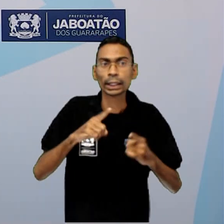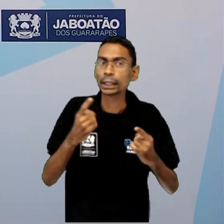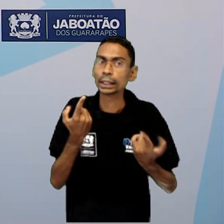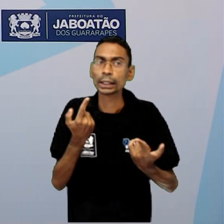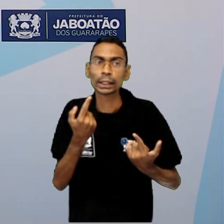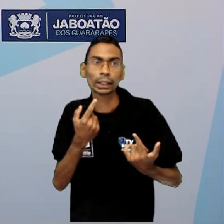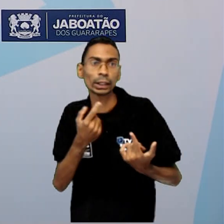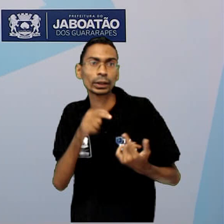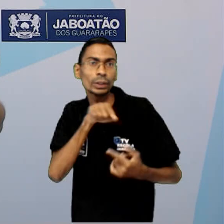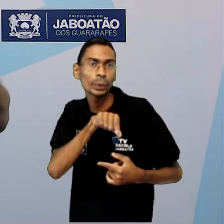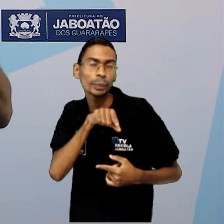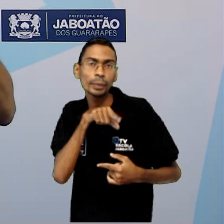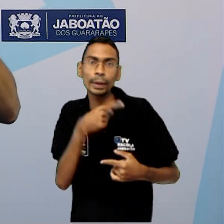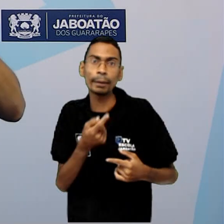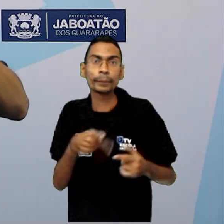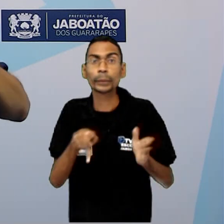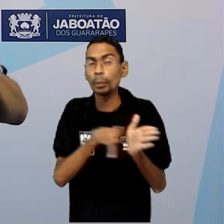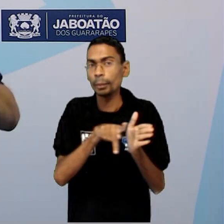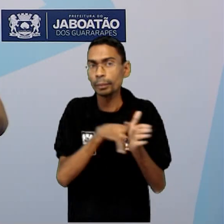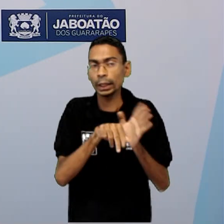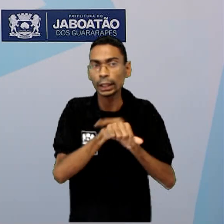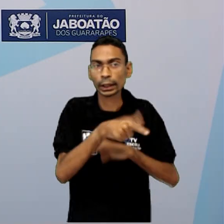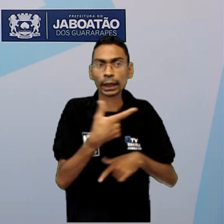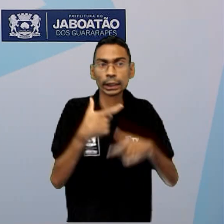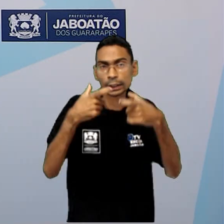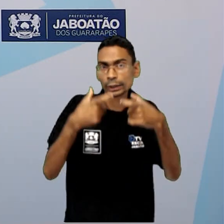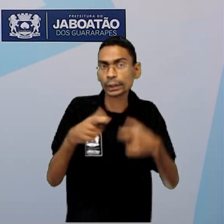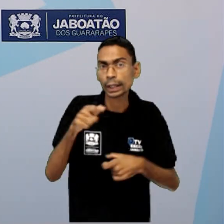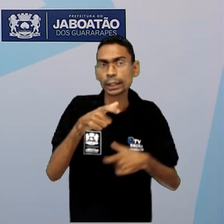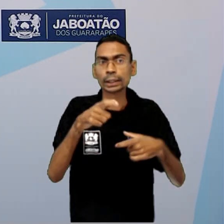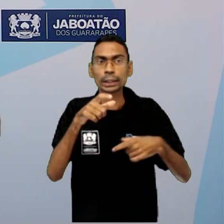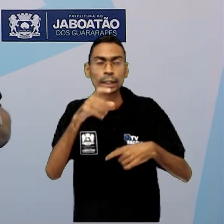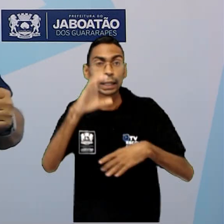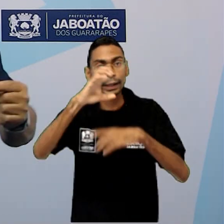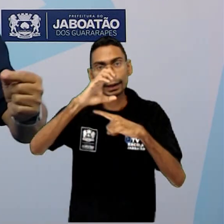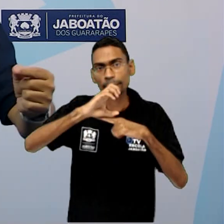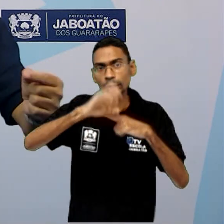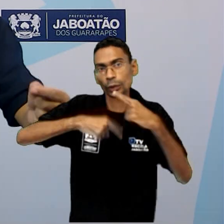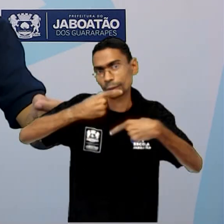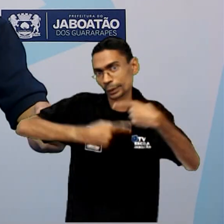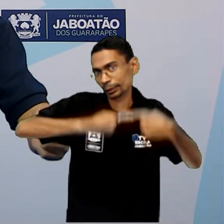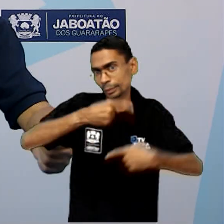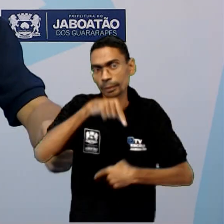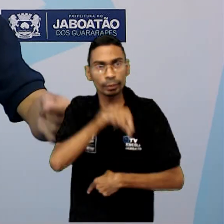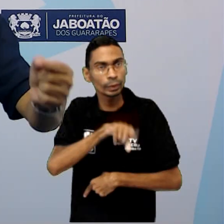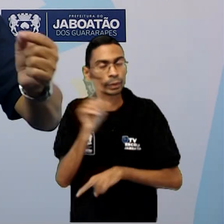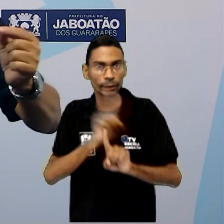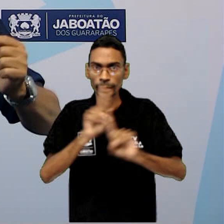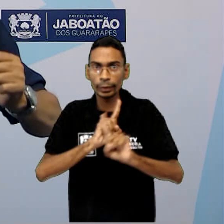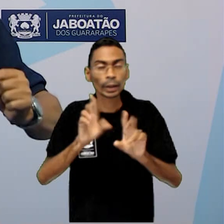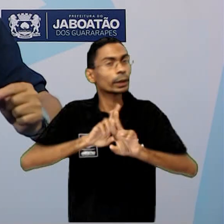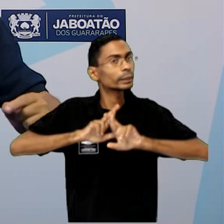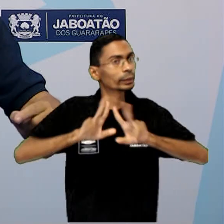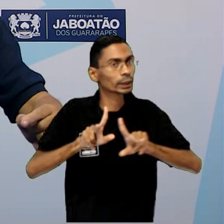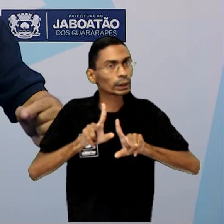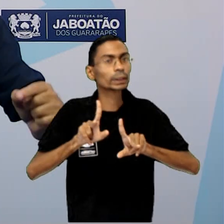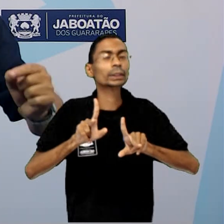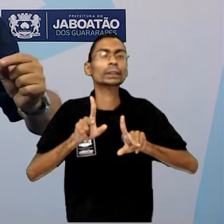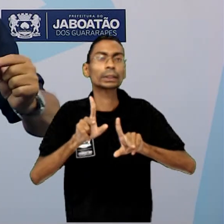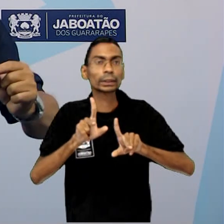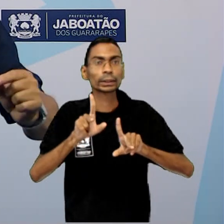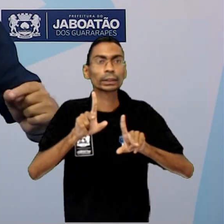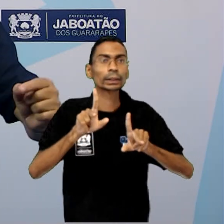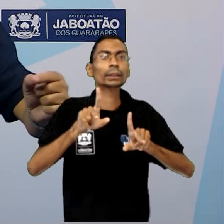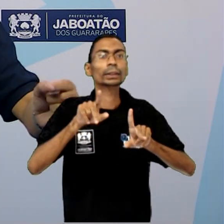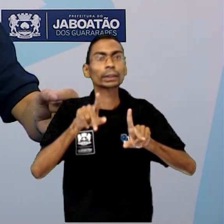era a coroa. Agora, ele administrava como se fosse dele. Já o sesmeeiro recebia como doação mesmo,